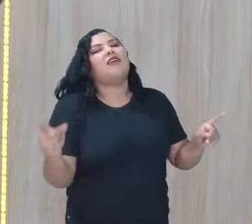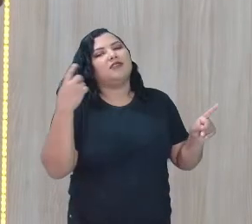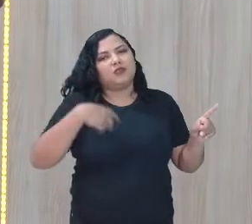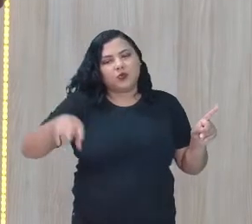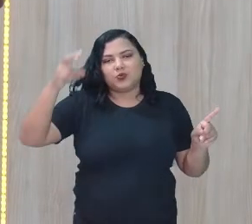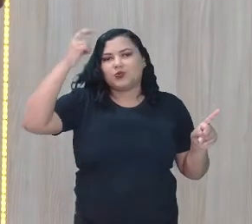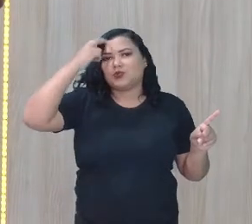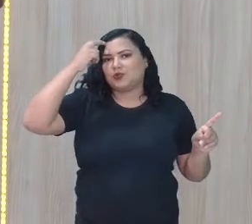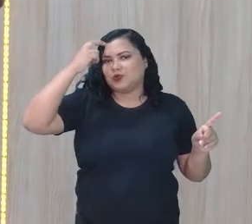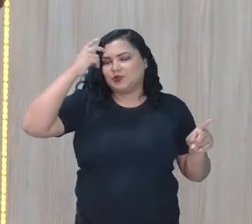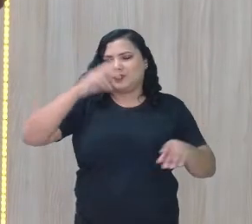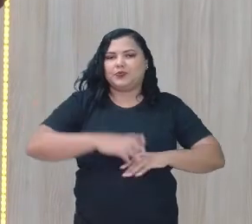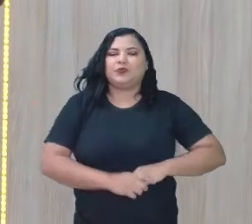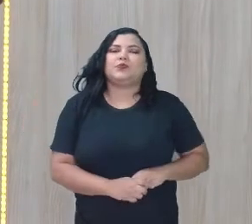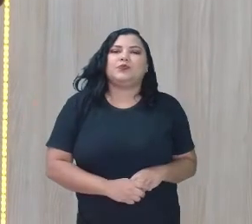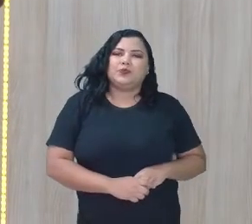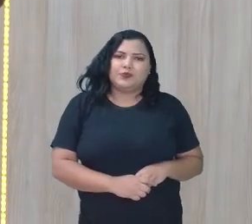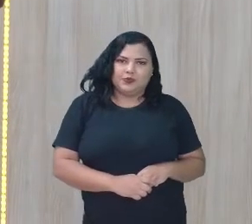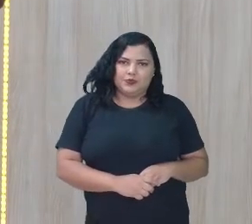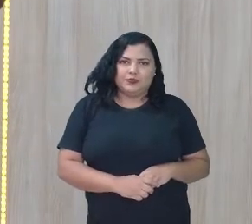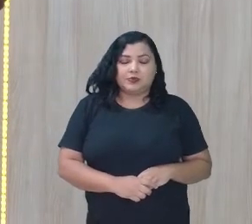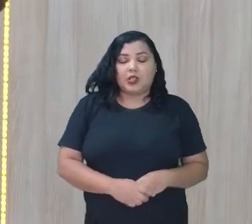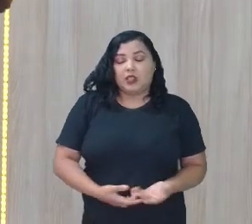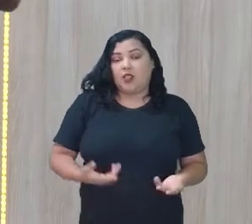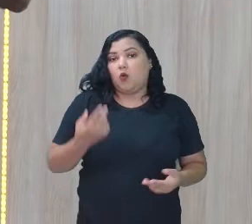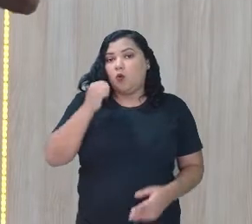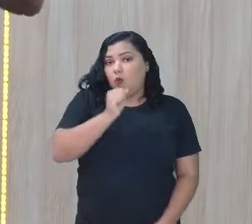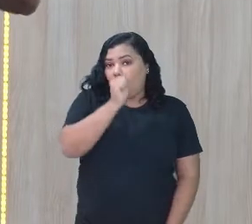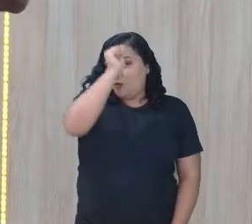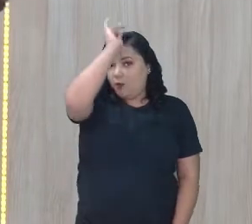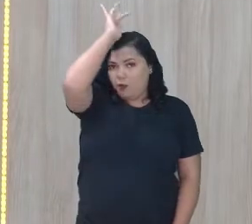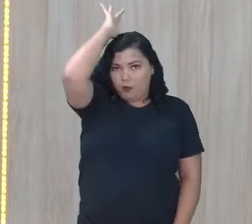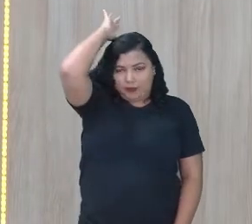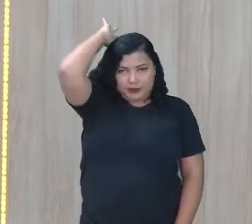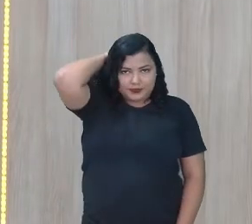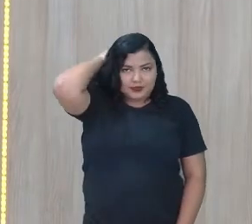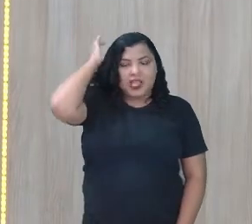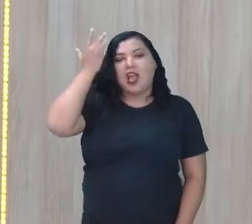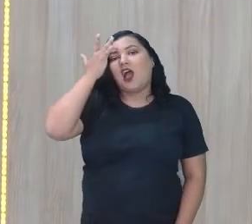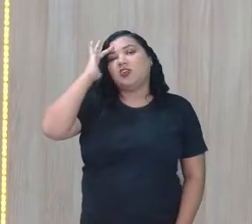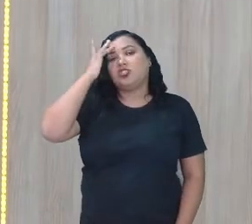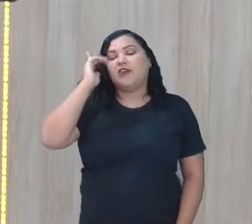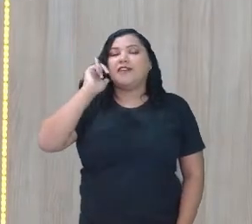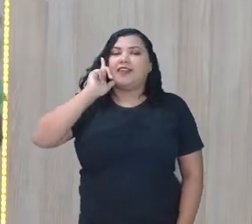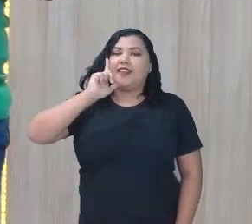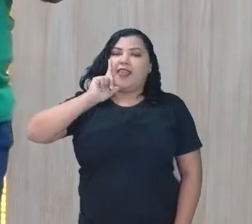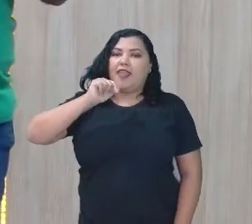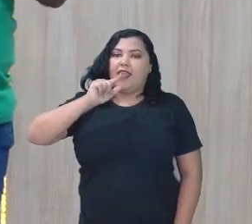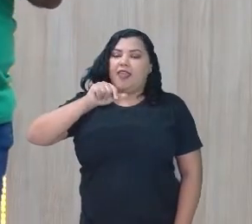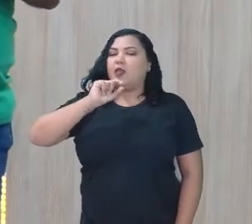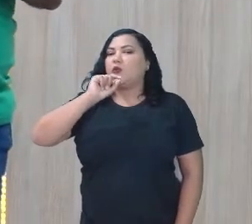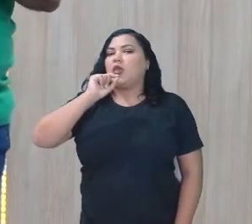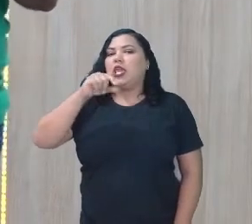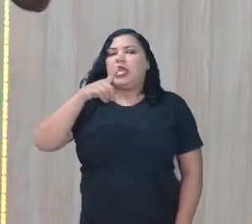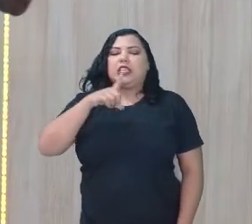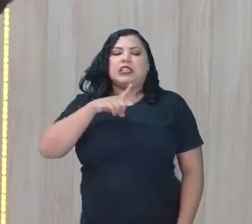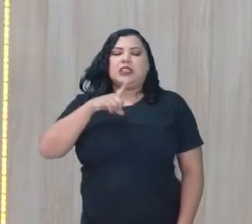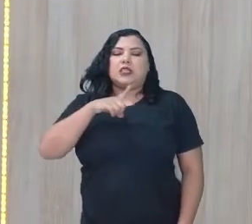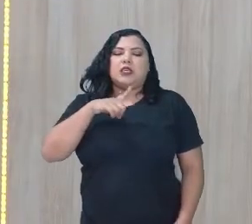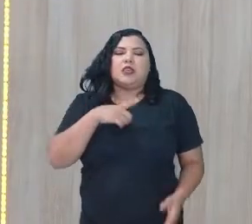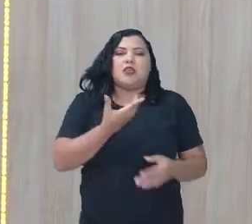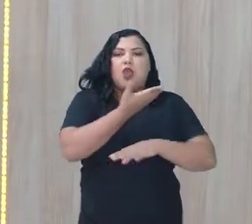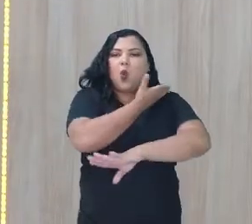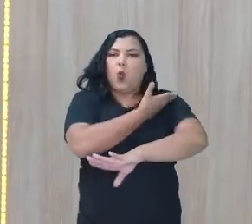se utilizavam da ideia, né, de que eles eram civilizados porque eles tinham um determinado conjunto